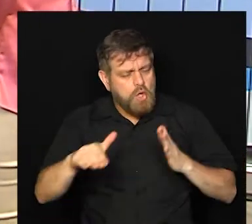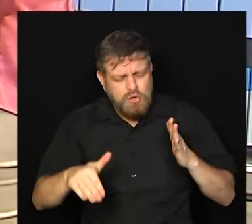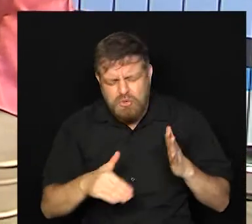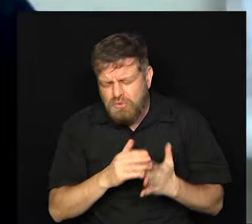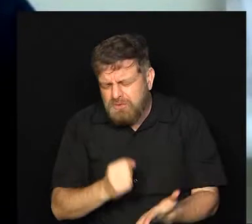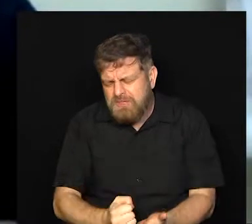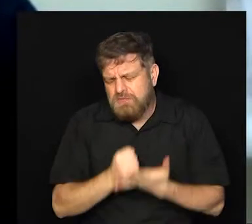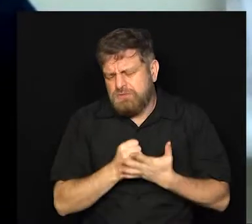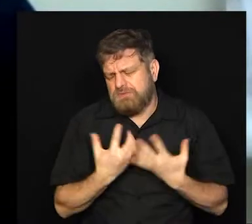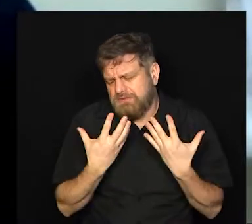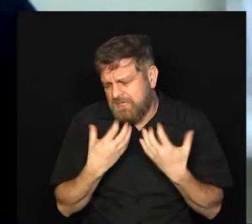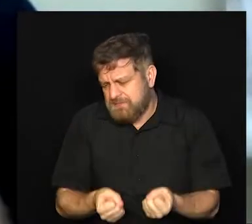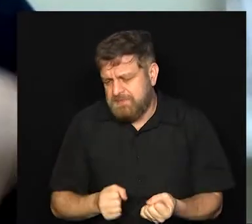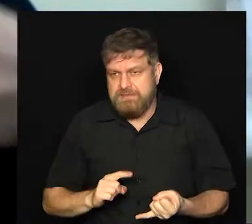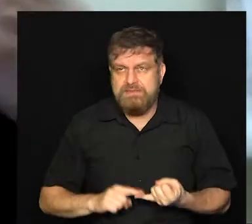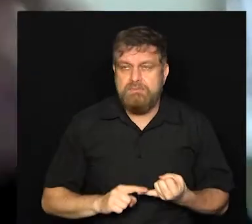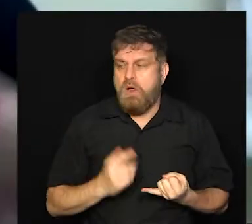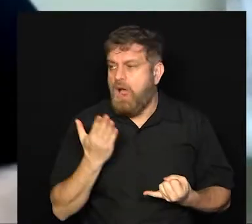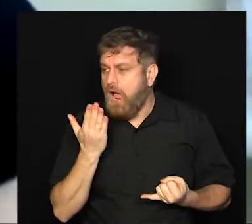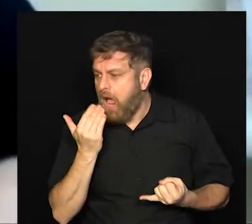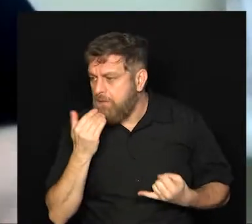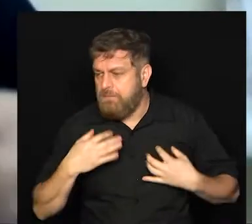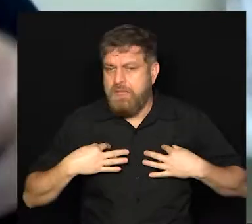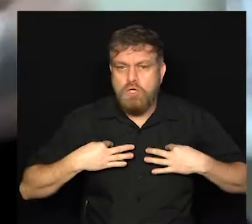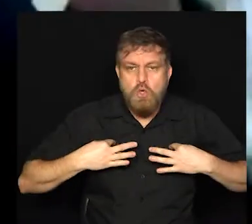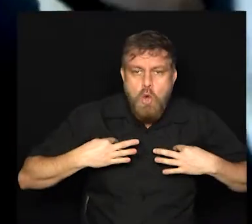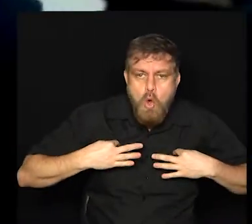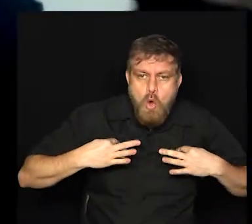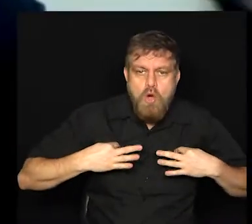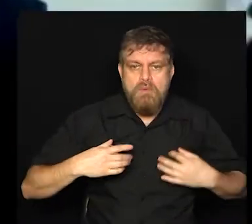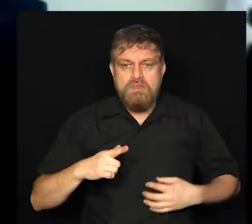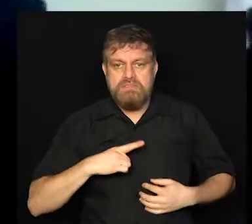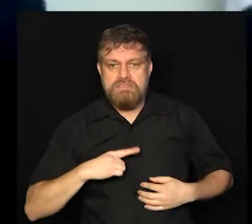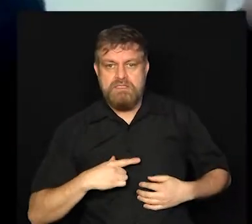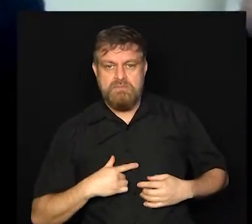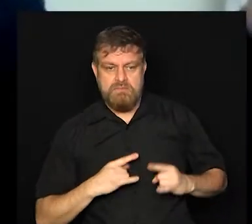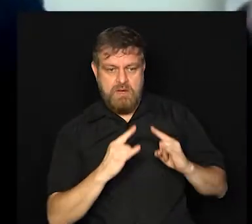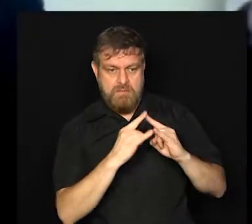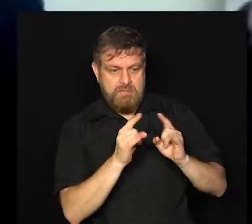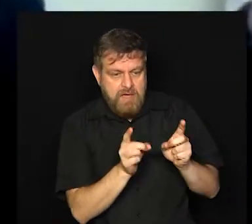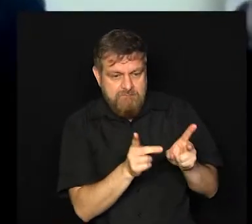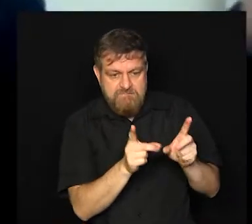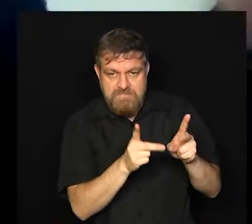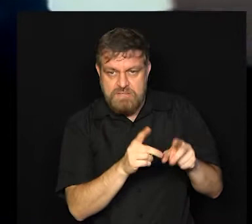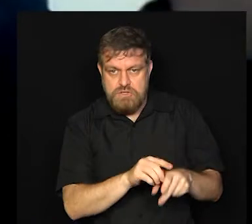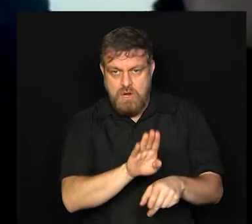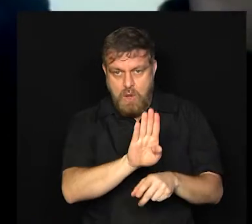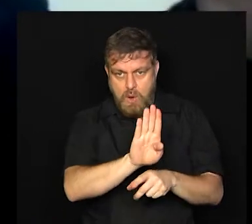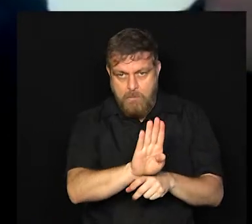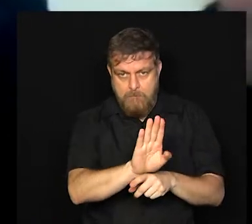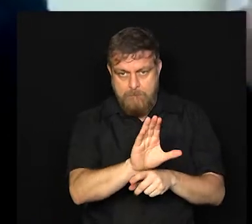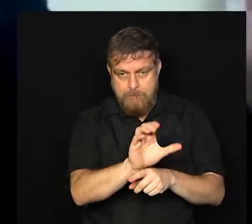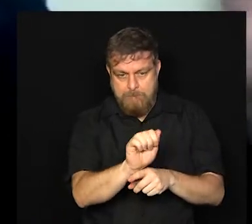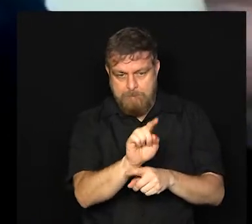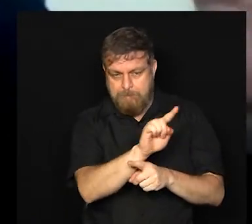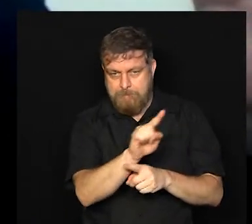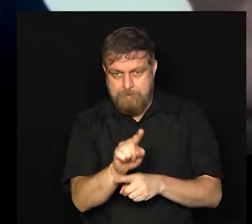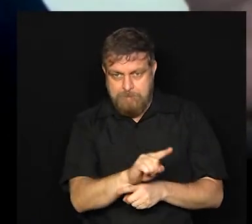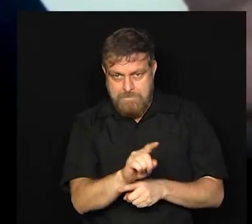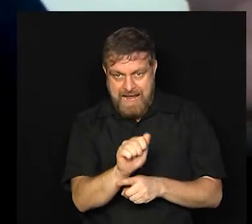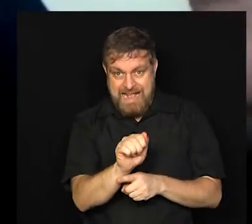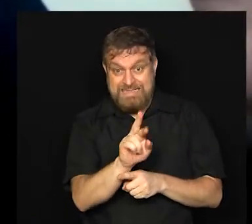bem-vinda, desde alimentos, roupas. Nós temos o nosso bazar permanente aqui, que a gente tem